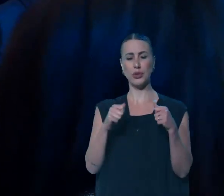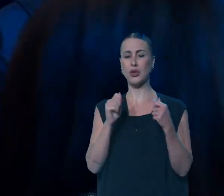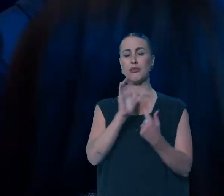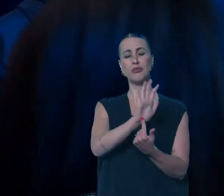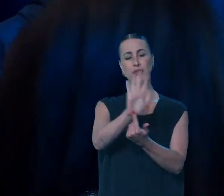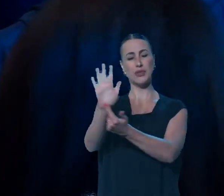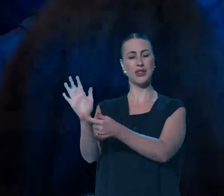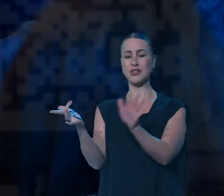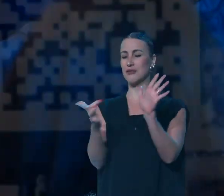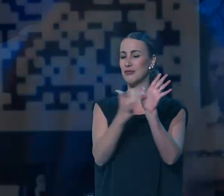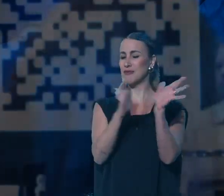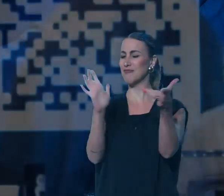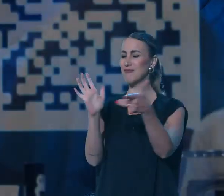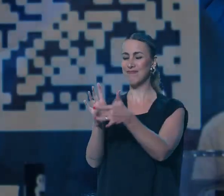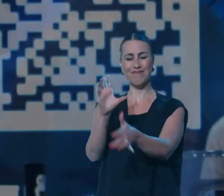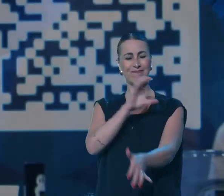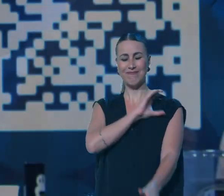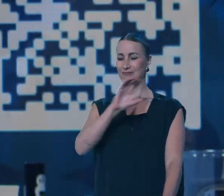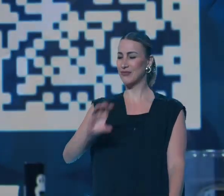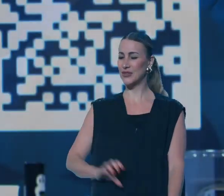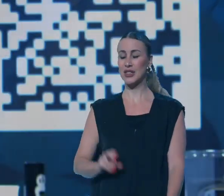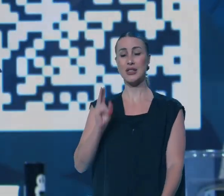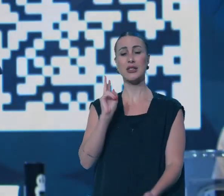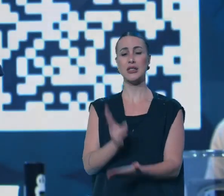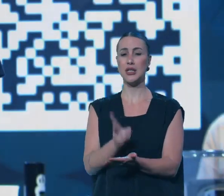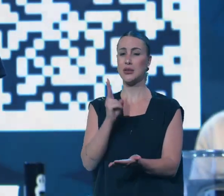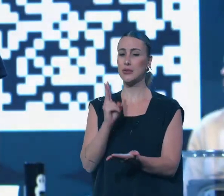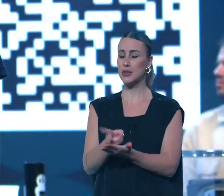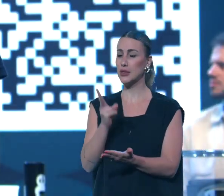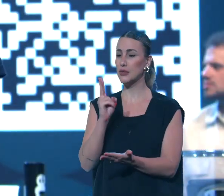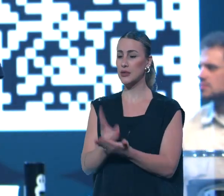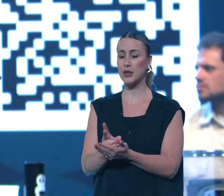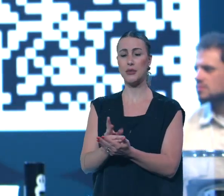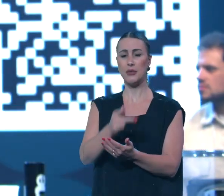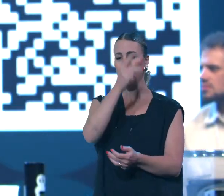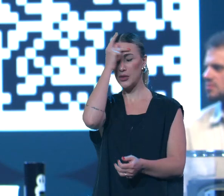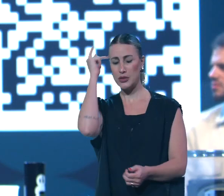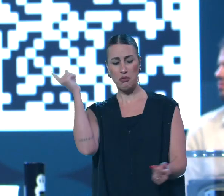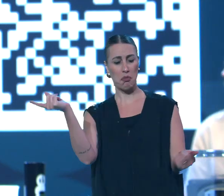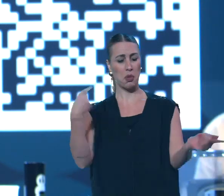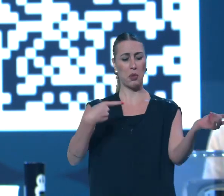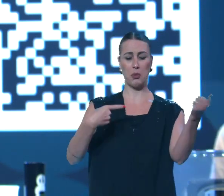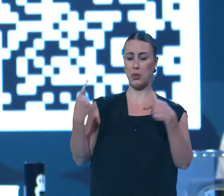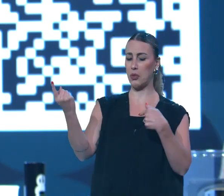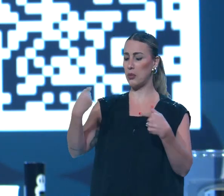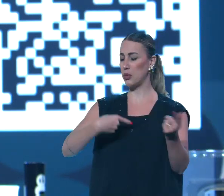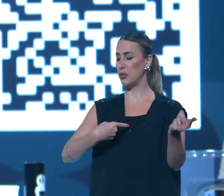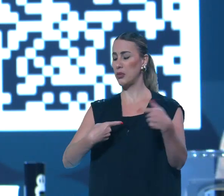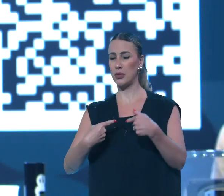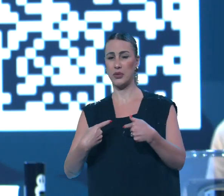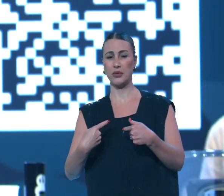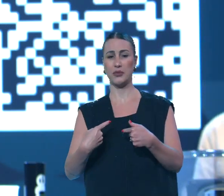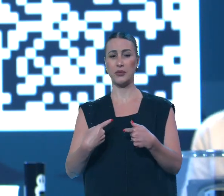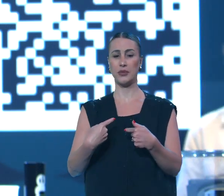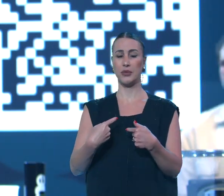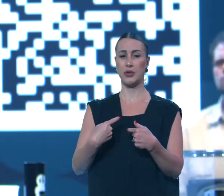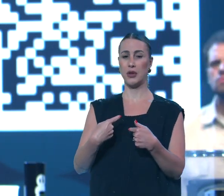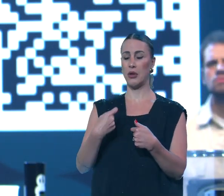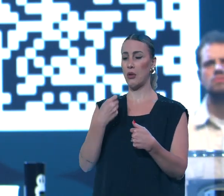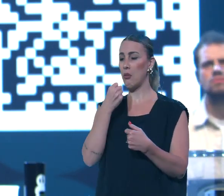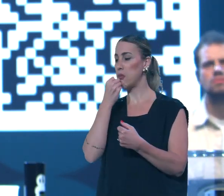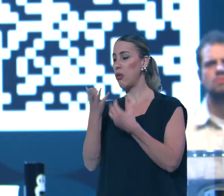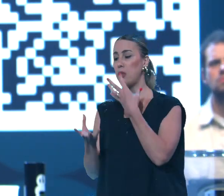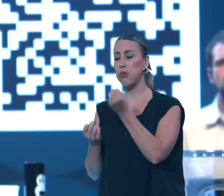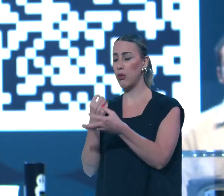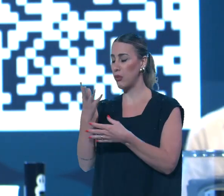insultados, maltratados, perseguidos, caluniados. Pai, em nome de Jesus, Pai, que essa igreja e o